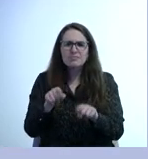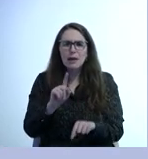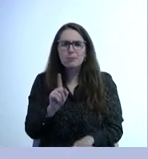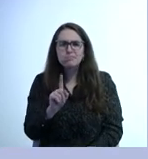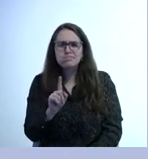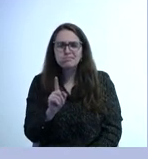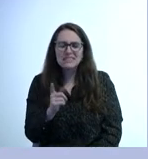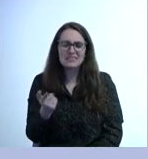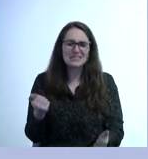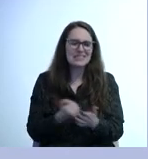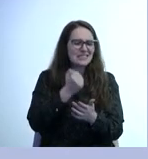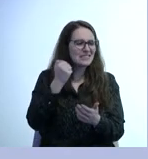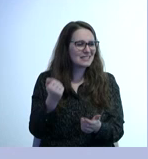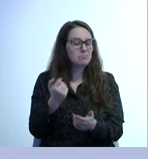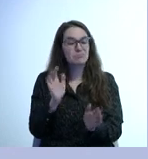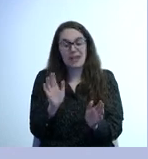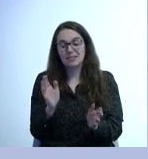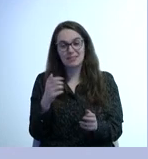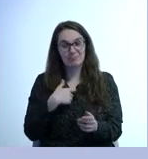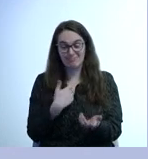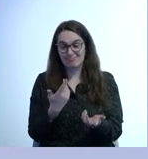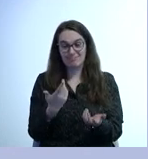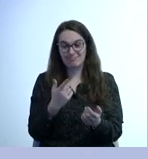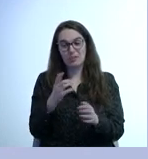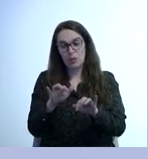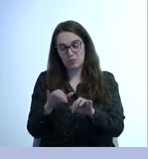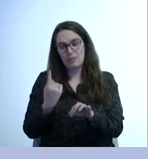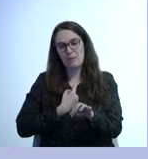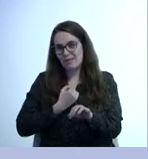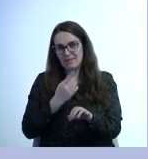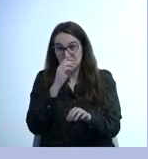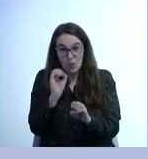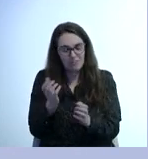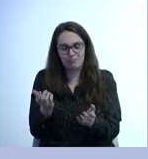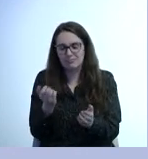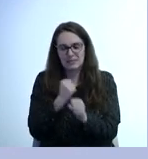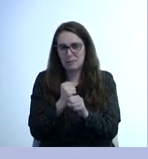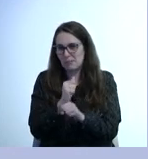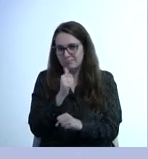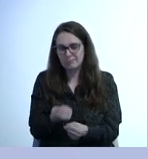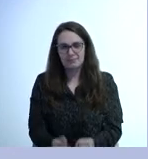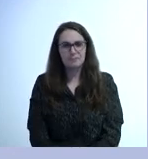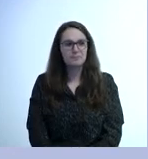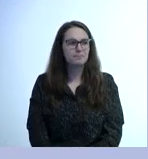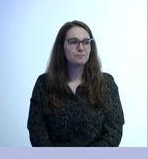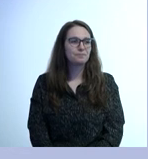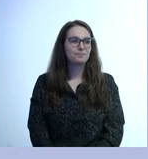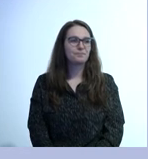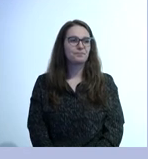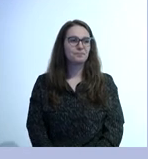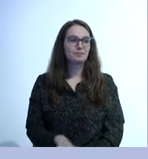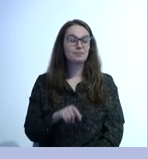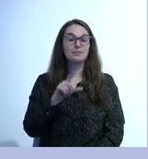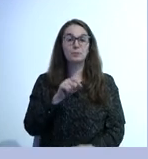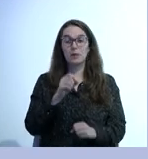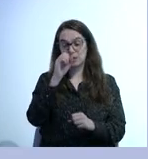mas evidentemente é impensável hoje trabalhar sem o computador. Na verdade, o processo de projeto do João Luís